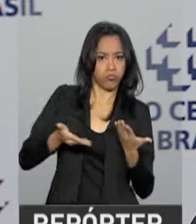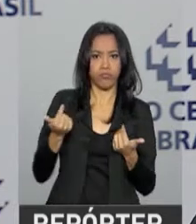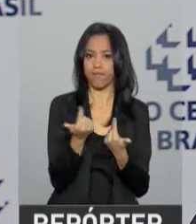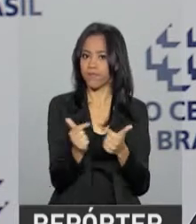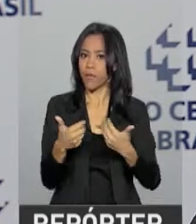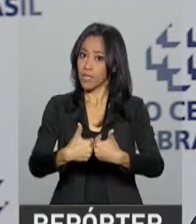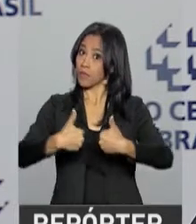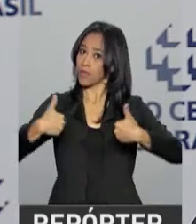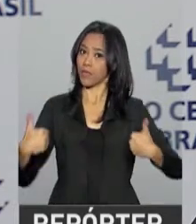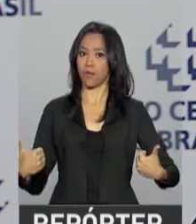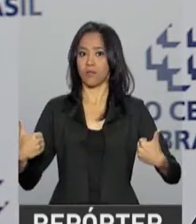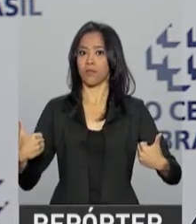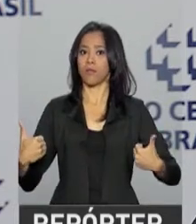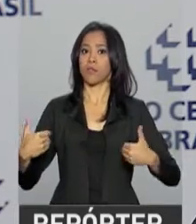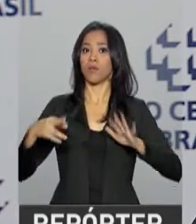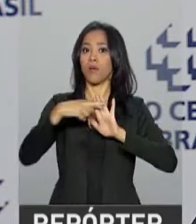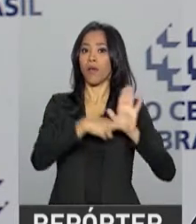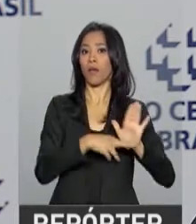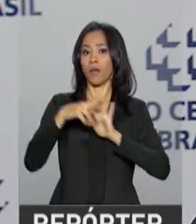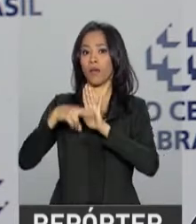as duas